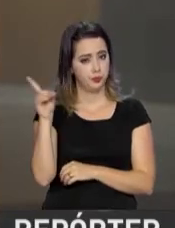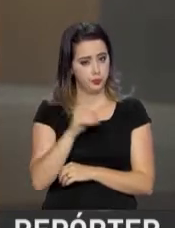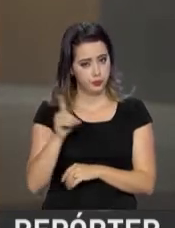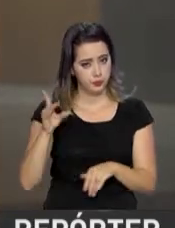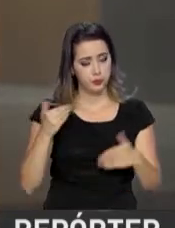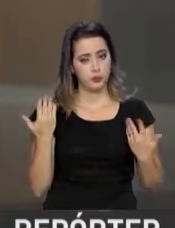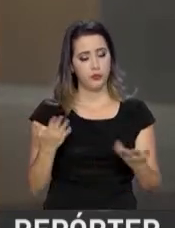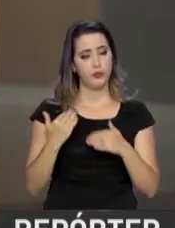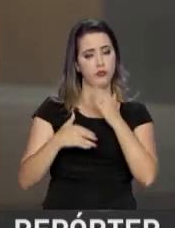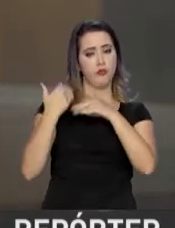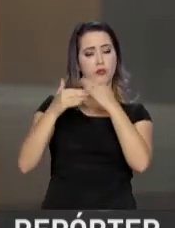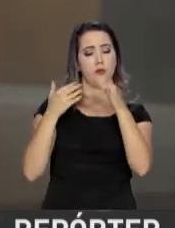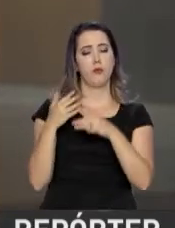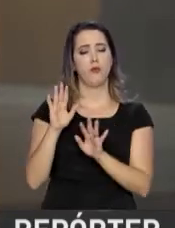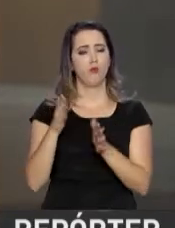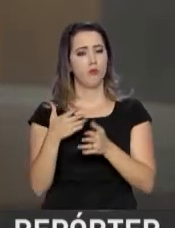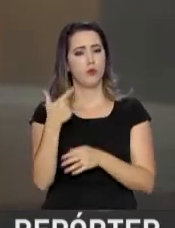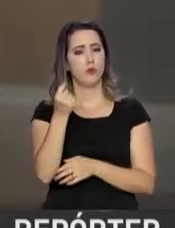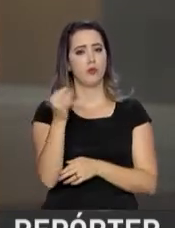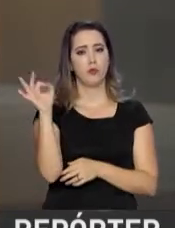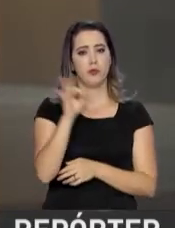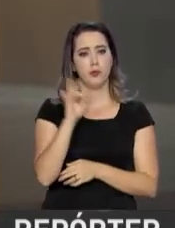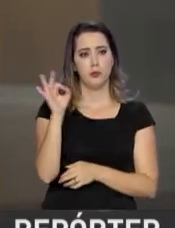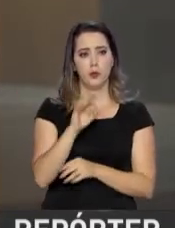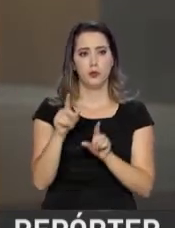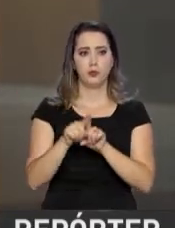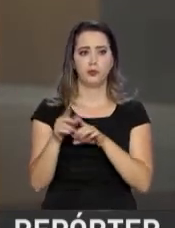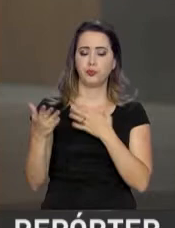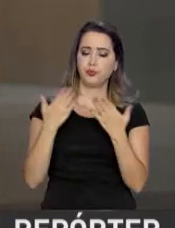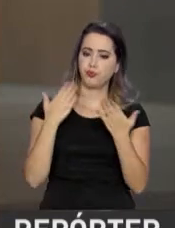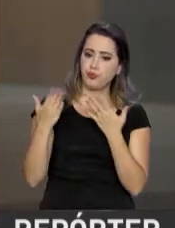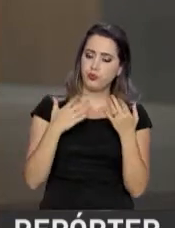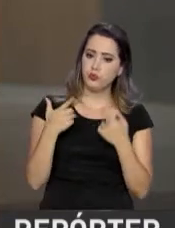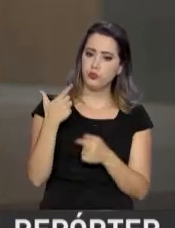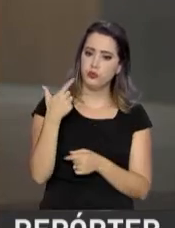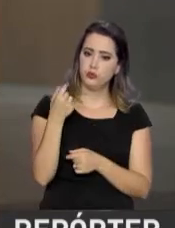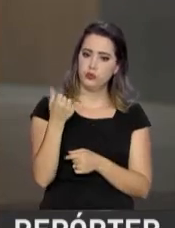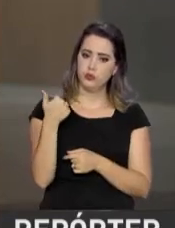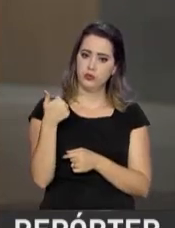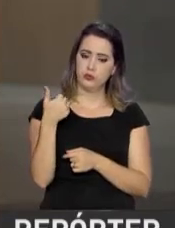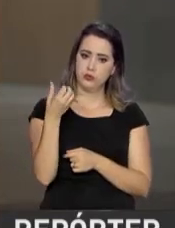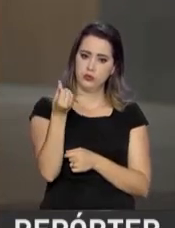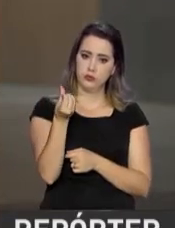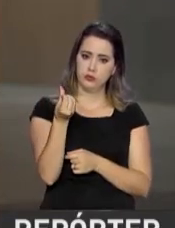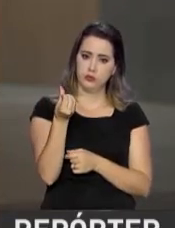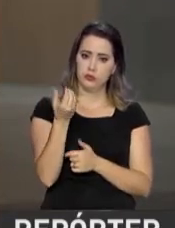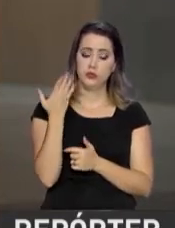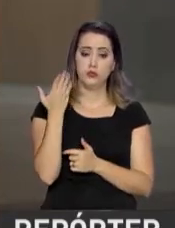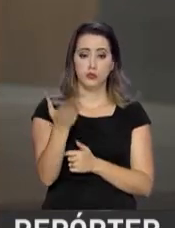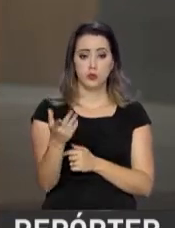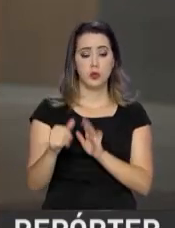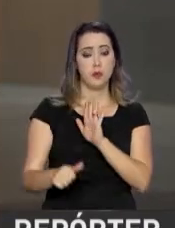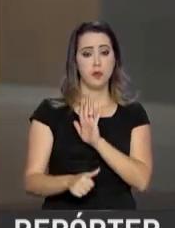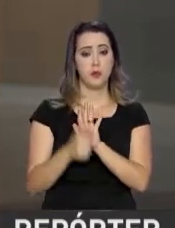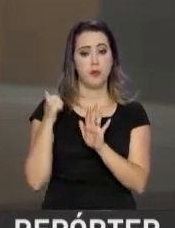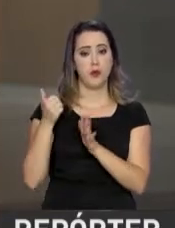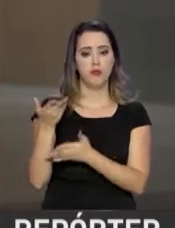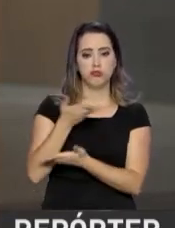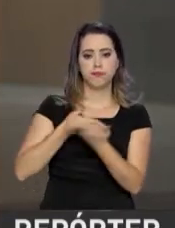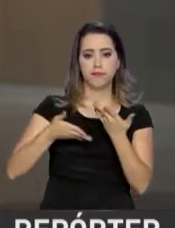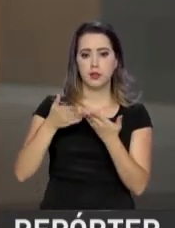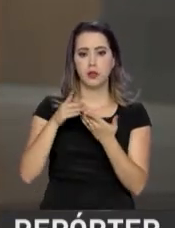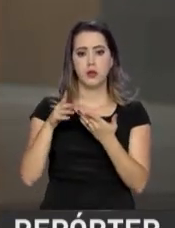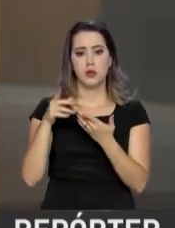um aumento de cerca de 20% em relação a 2010 16 este é o primeiro giro de